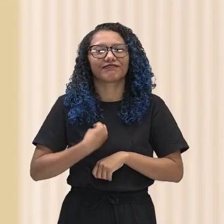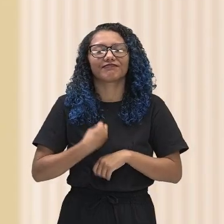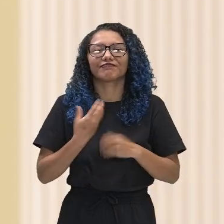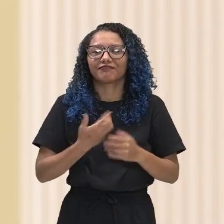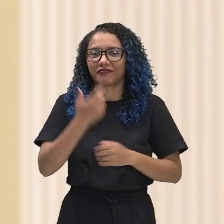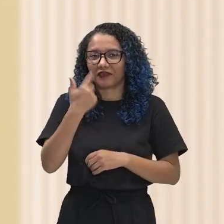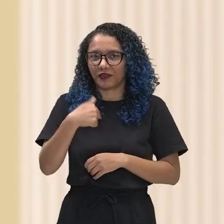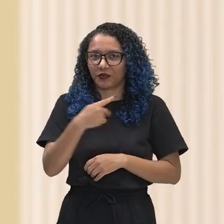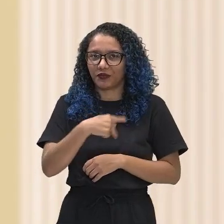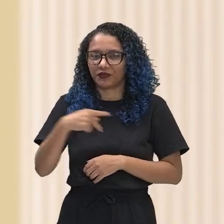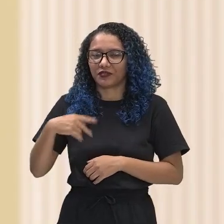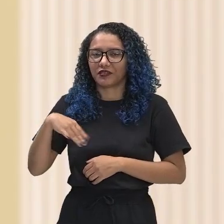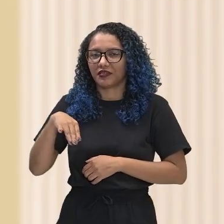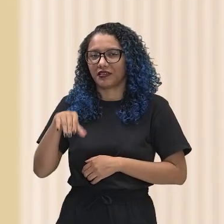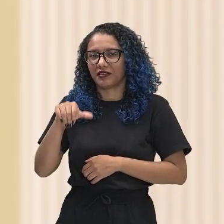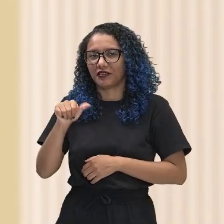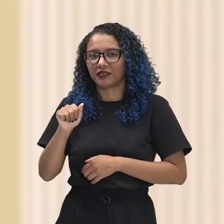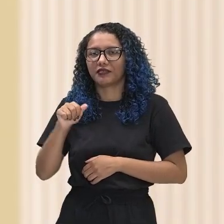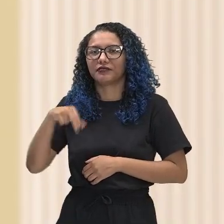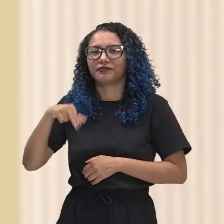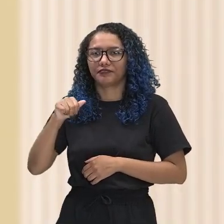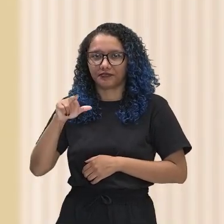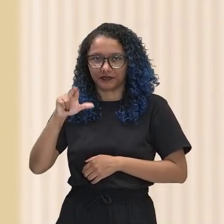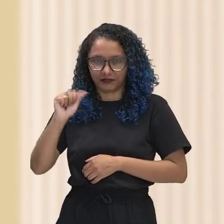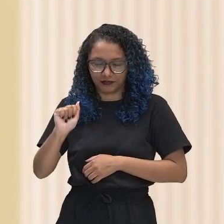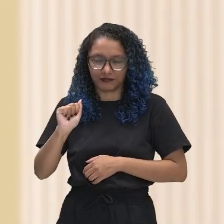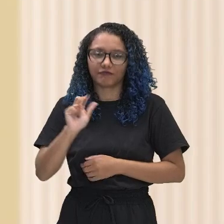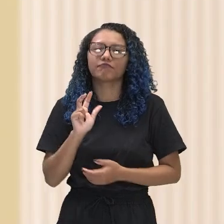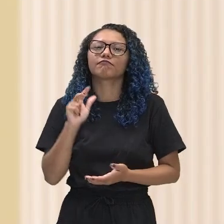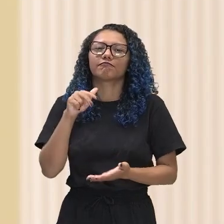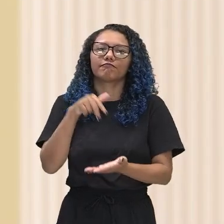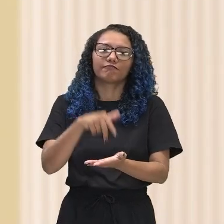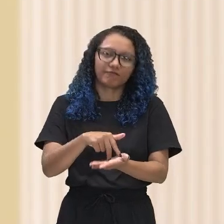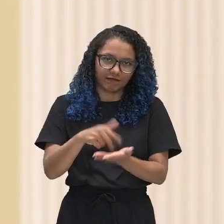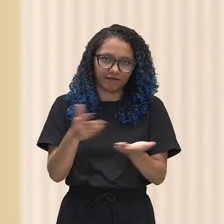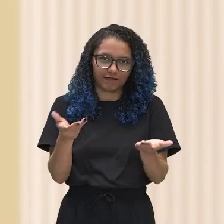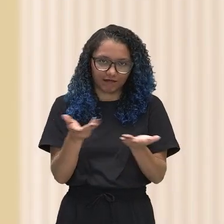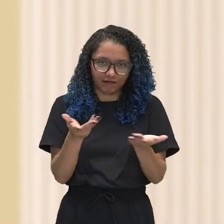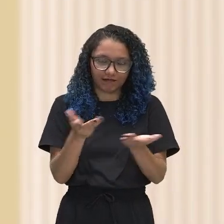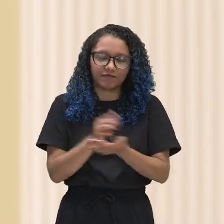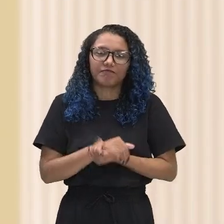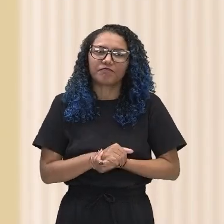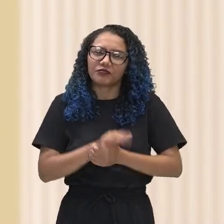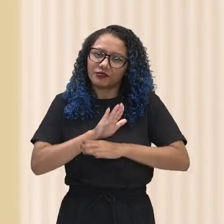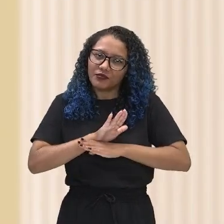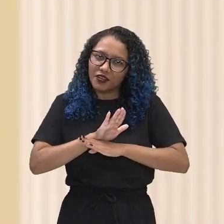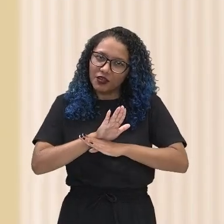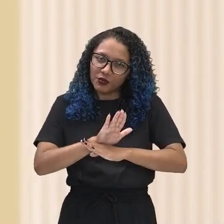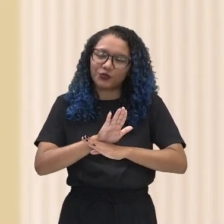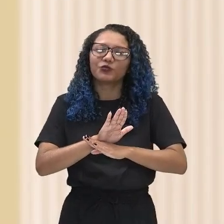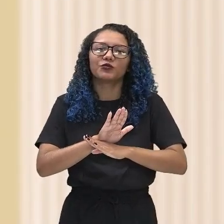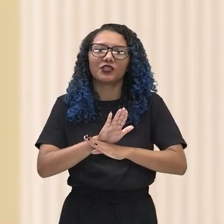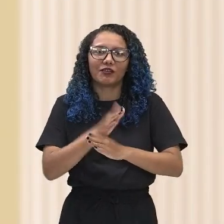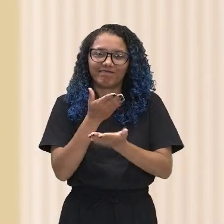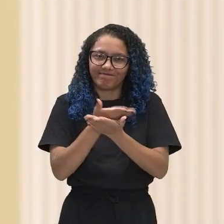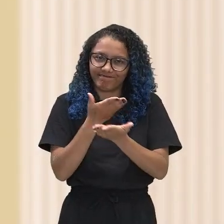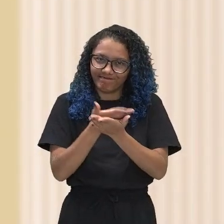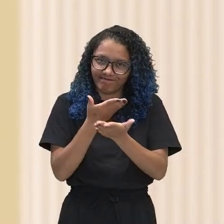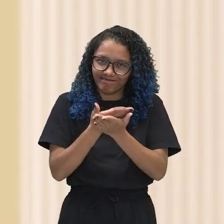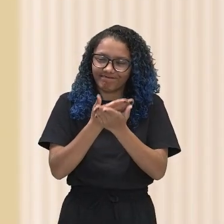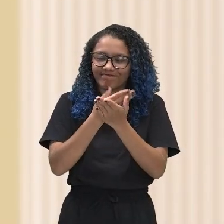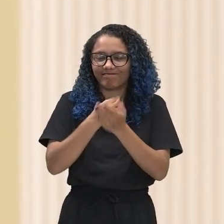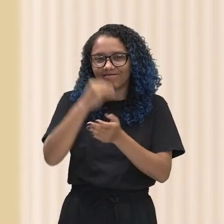sou a professora Ianara Camurça e estarei aqui com vocês, os auxiliando nessa jornada de